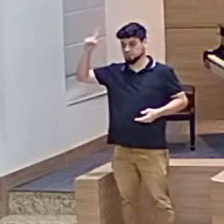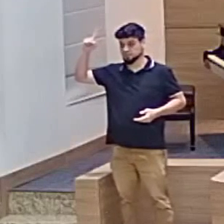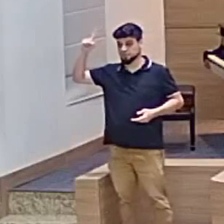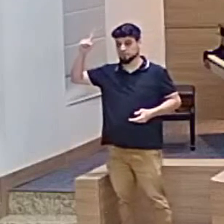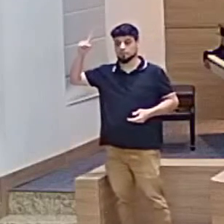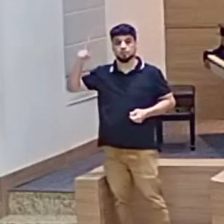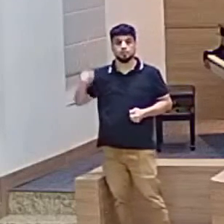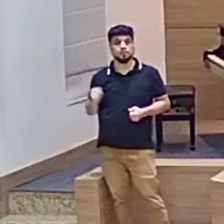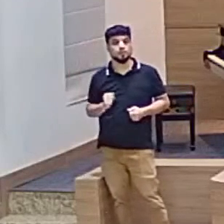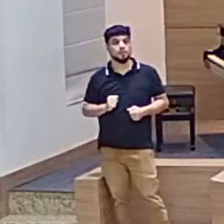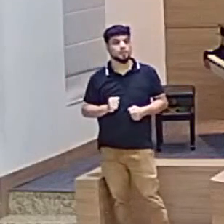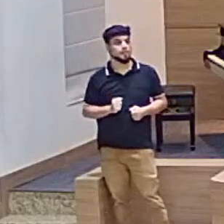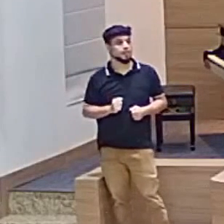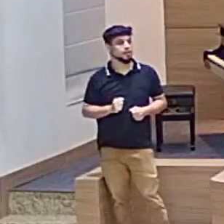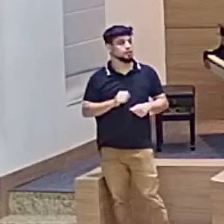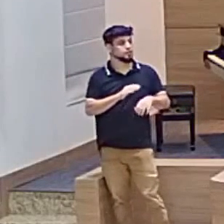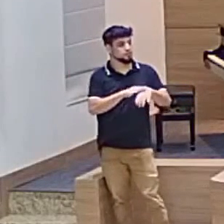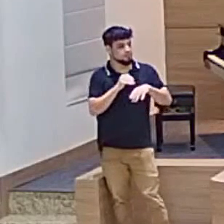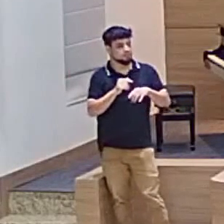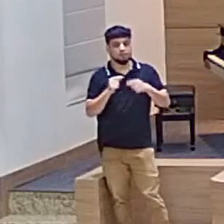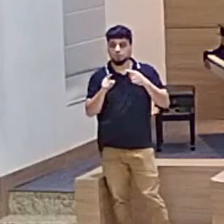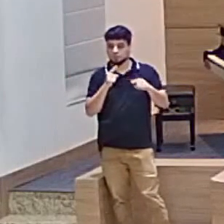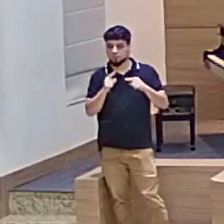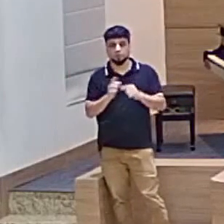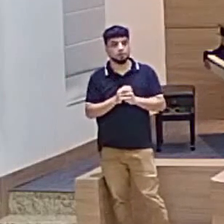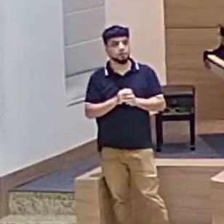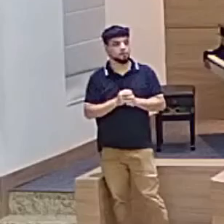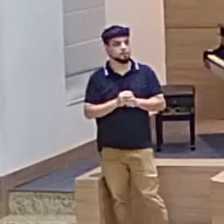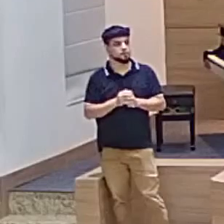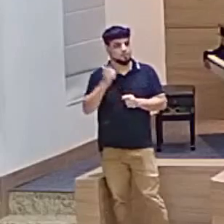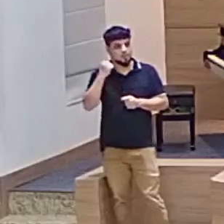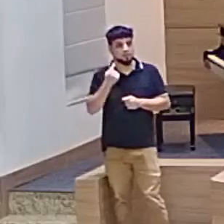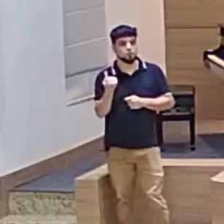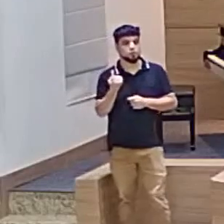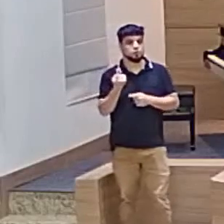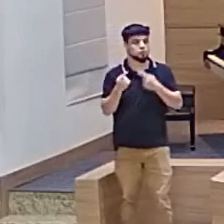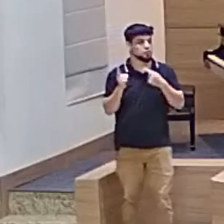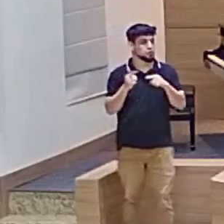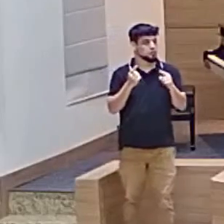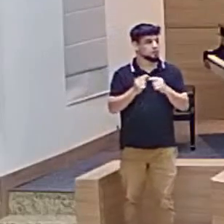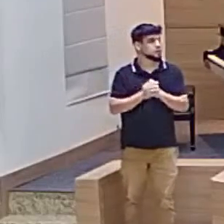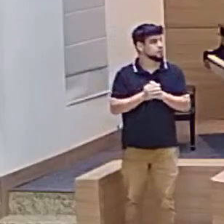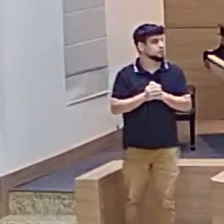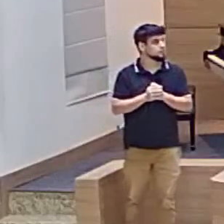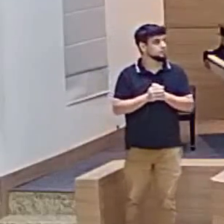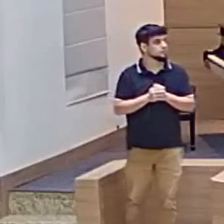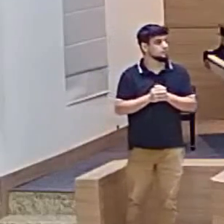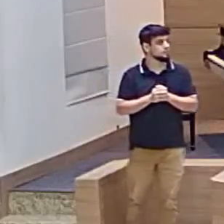vamos Quero convidar o Ministério de Louvor nós vamos cantar mais uma canção quem sabe essa mesmo eu e minha casa serviremos ao Senhor